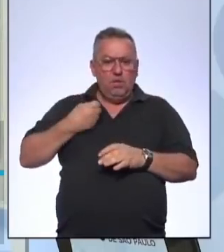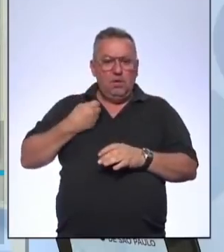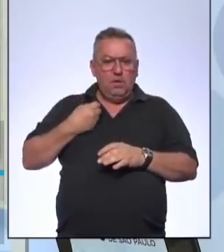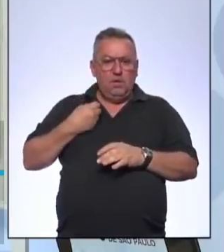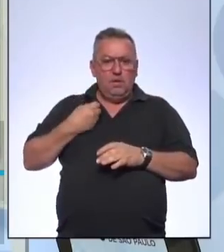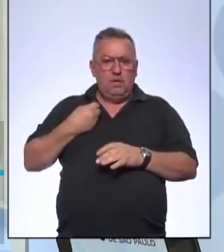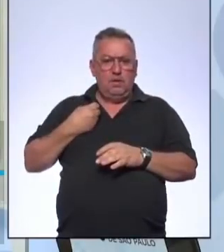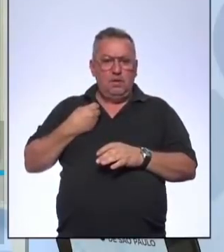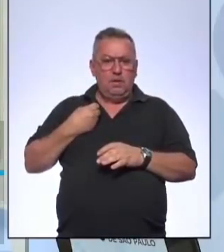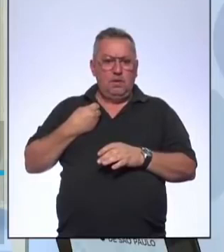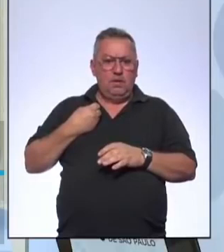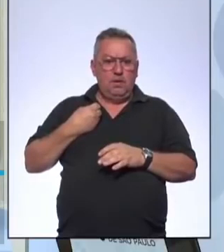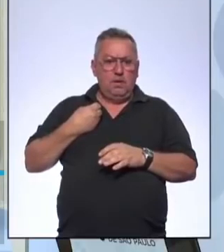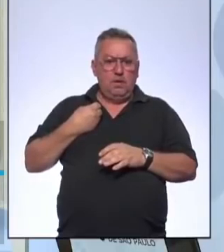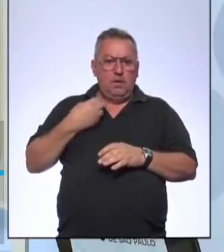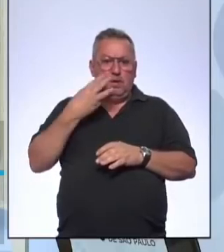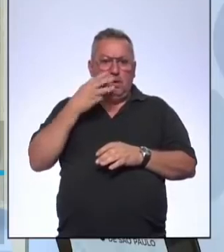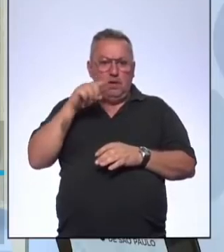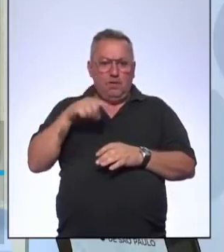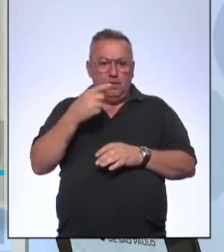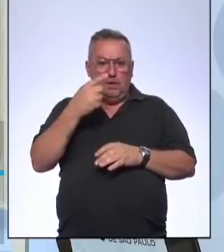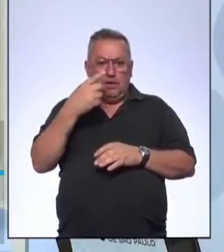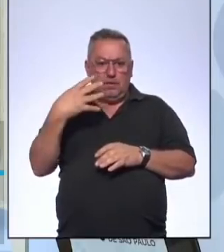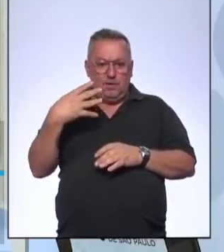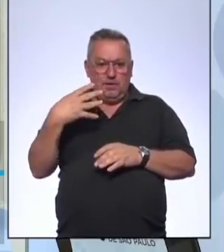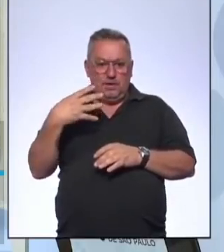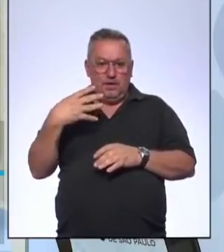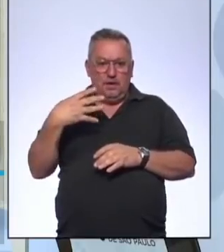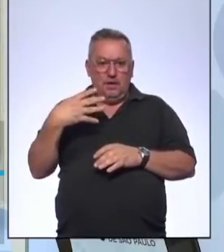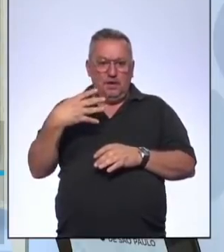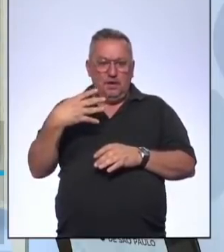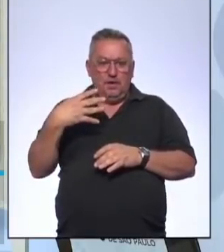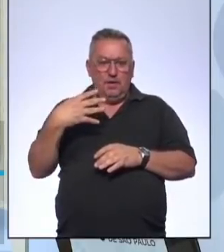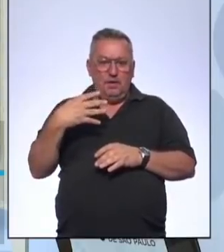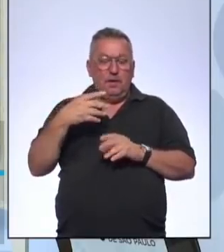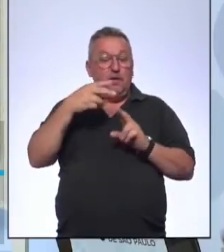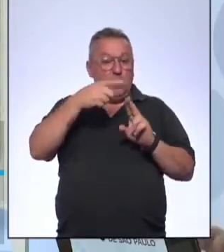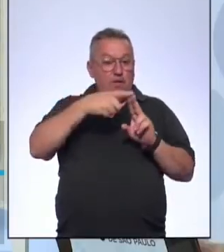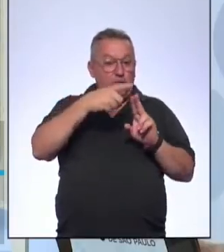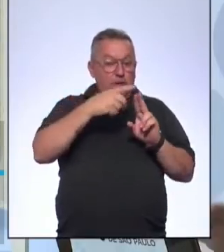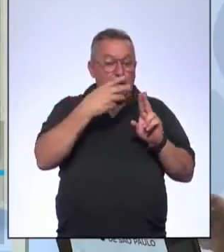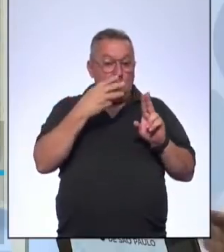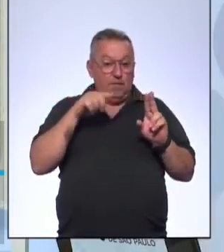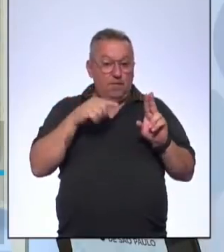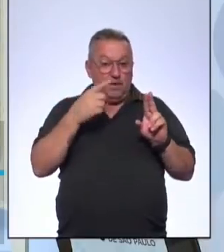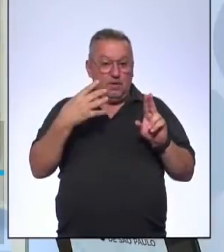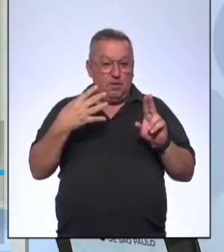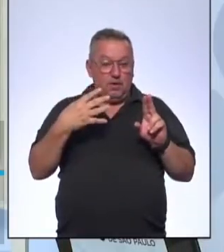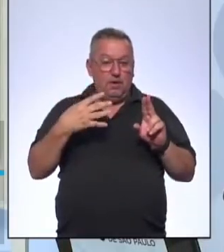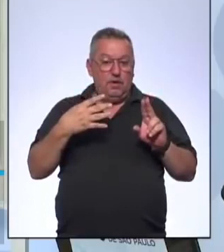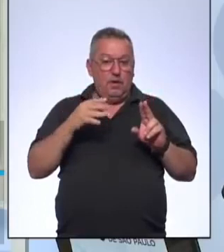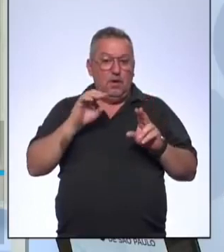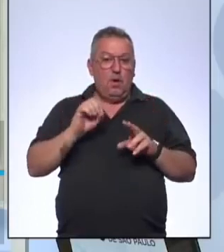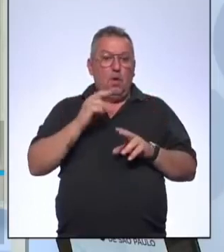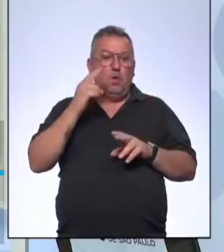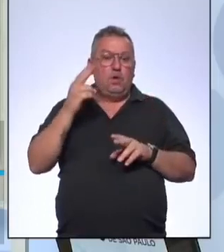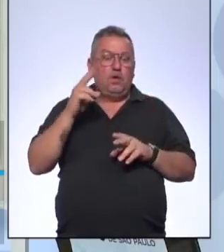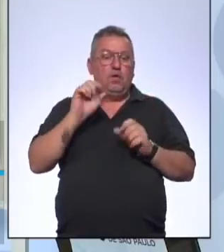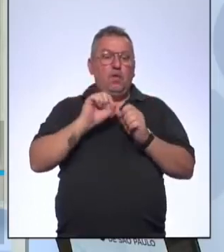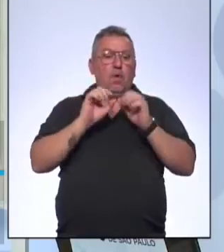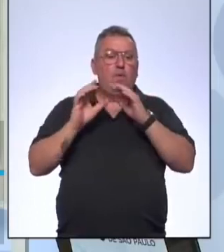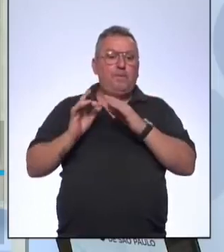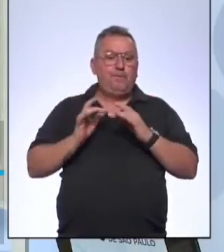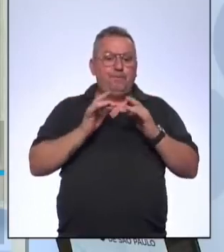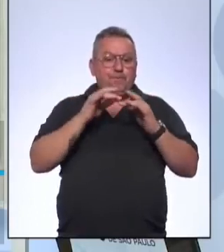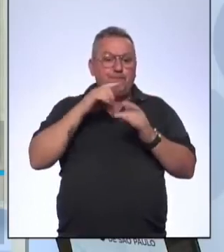Então, o 3,14, como nós fizemos ontem, né, que é o valor de π, e o 2 são número. Ou seja, qual que é a relação que eu